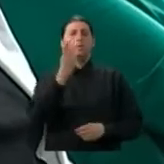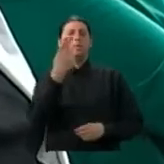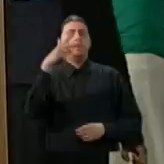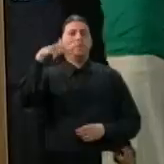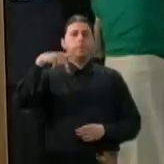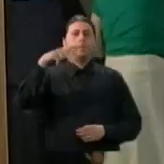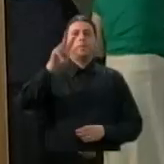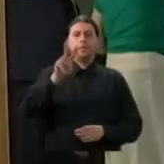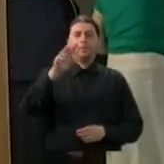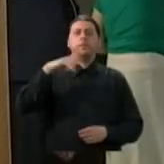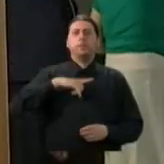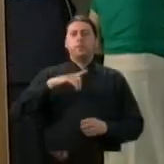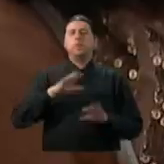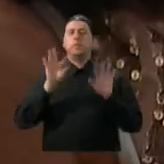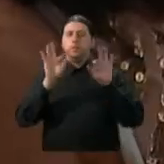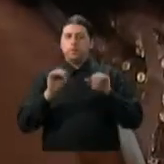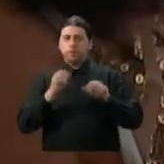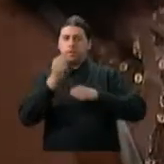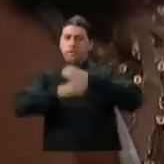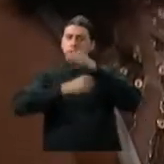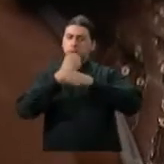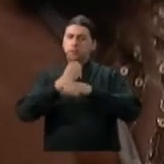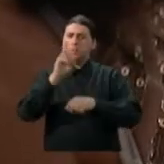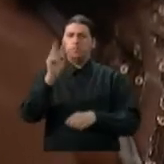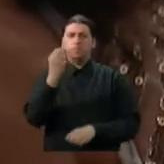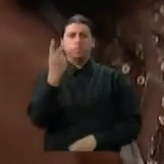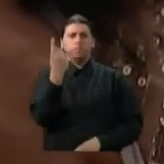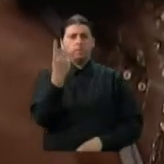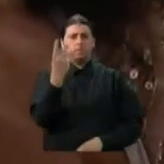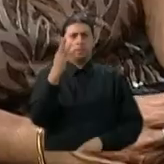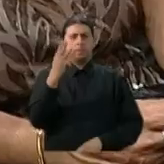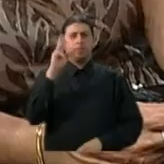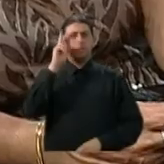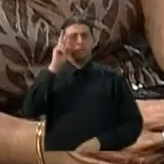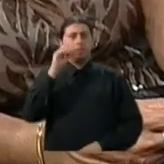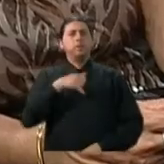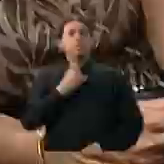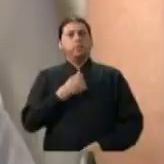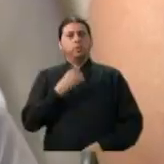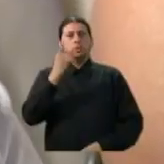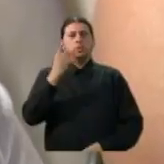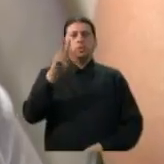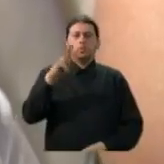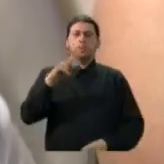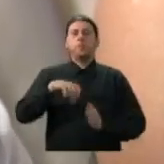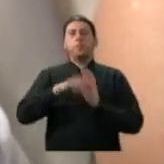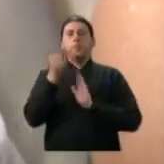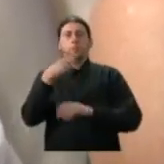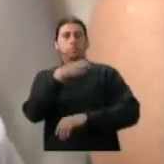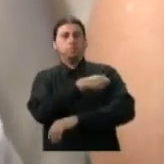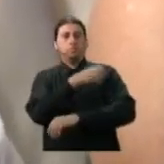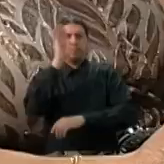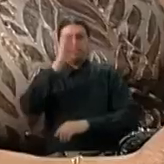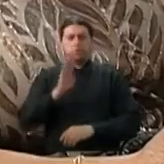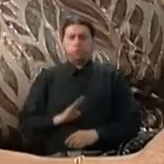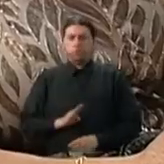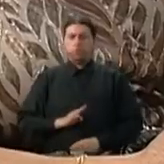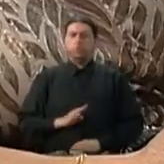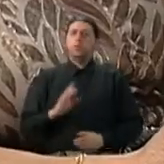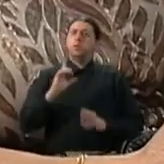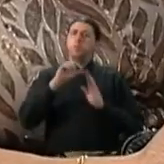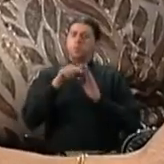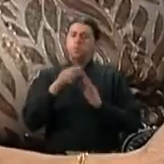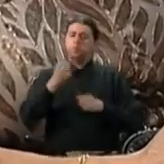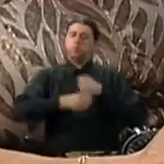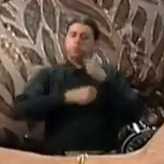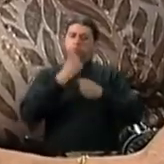Sul no final de 2013. Na época, uma menina de 12 anos foi a primeira a receber a dose no Brasil. No ano seguinte,